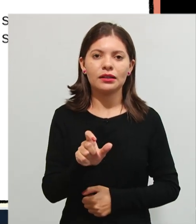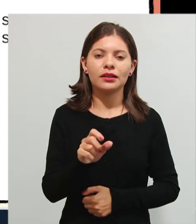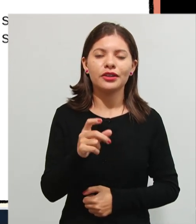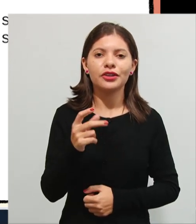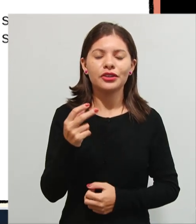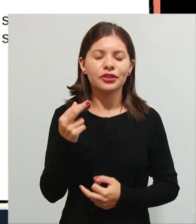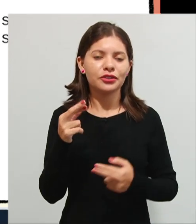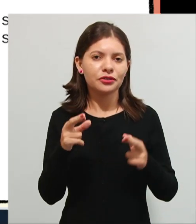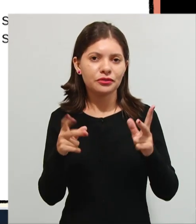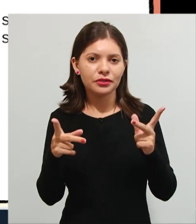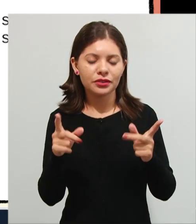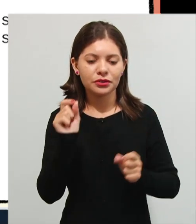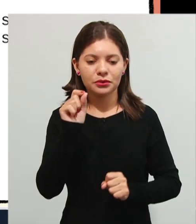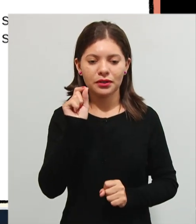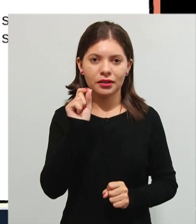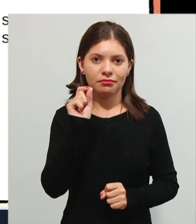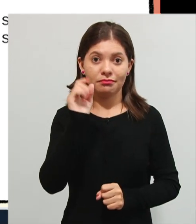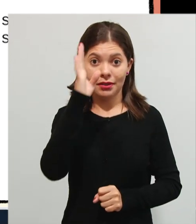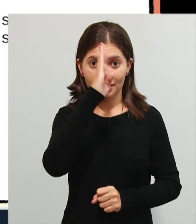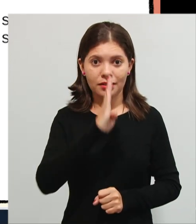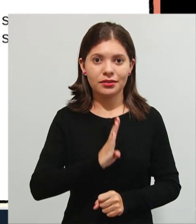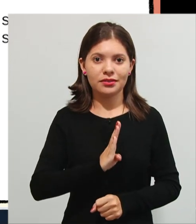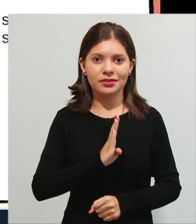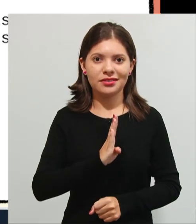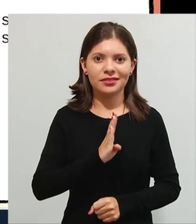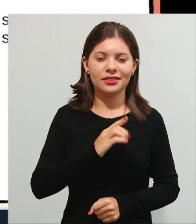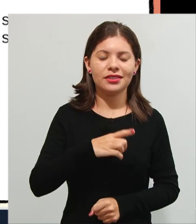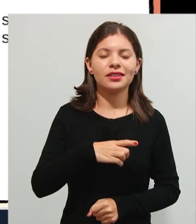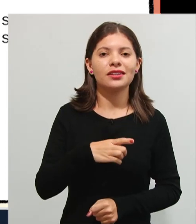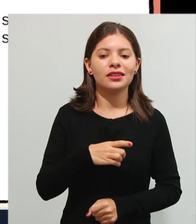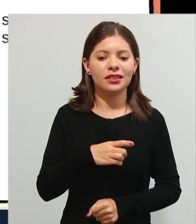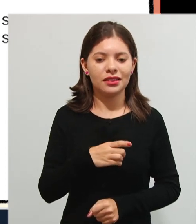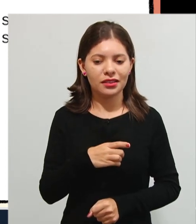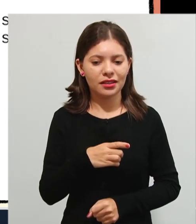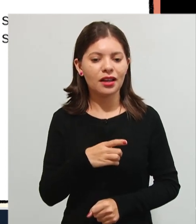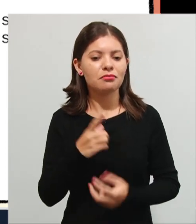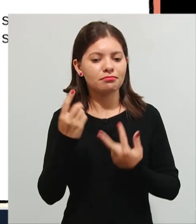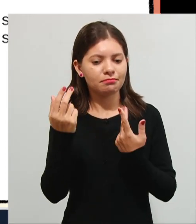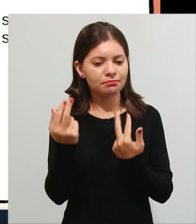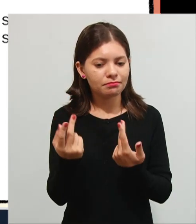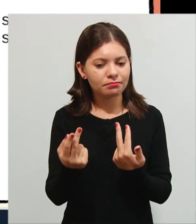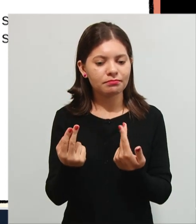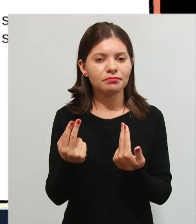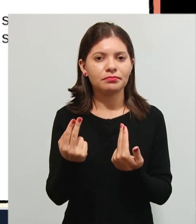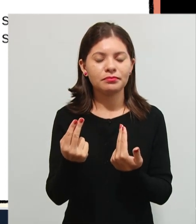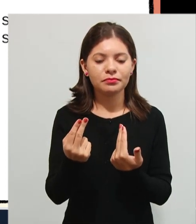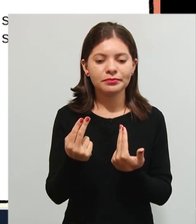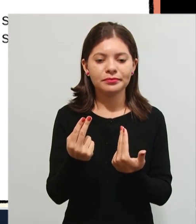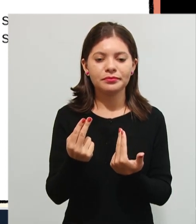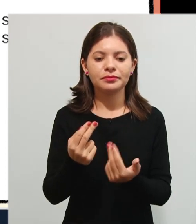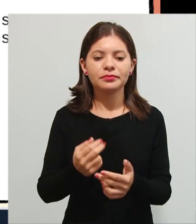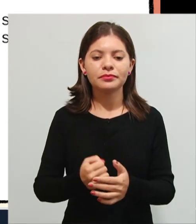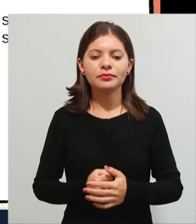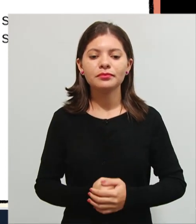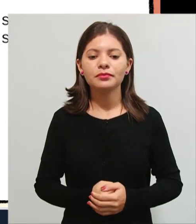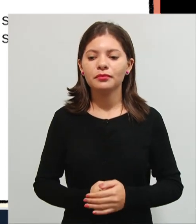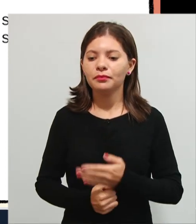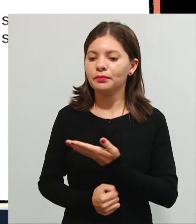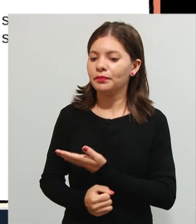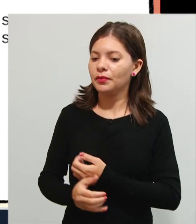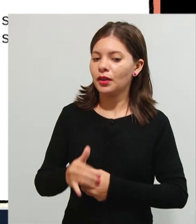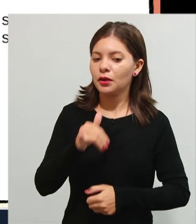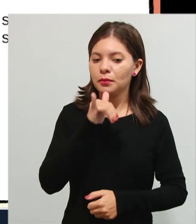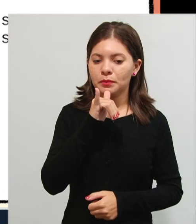o LibreOffice, que tem como diferencial o fato dele ser gratuito. E a gente tem